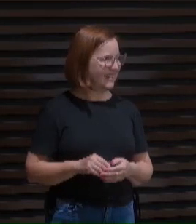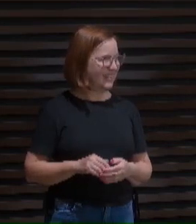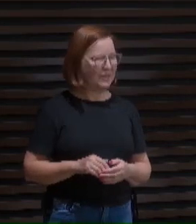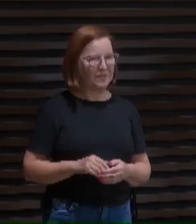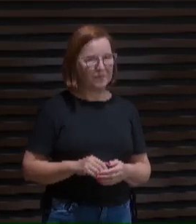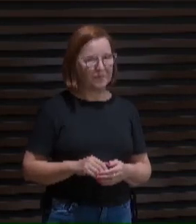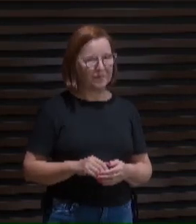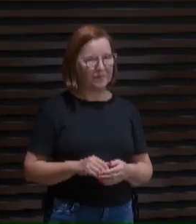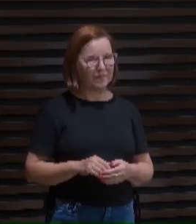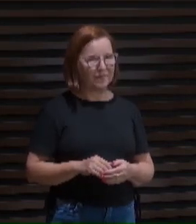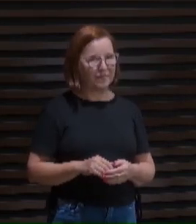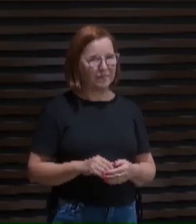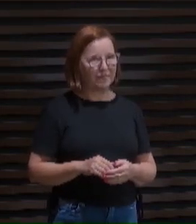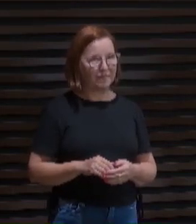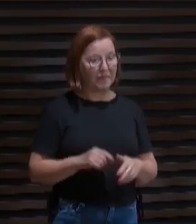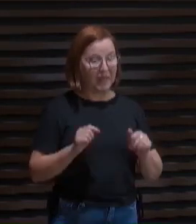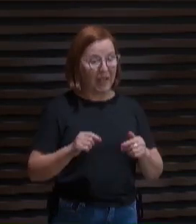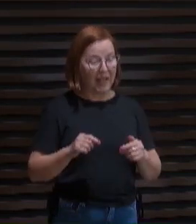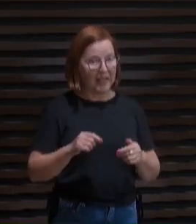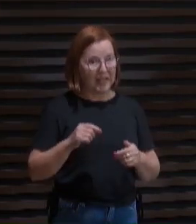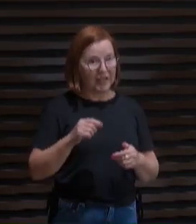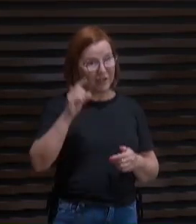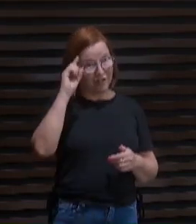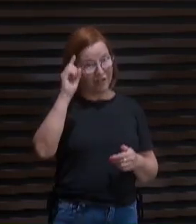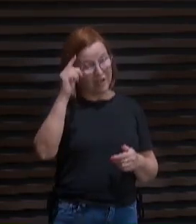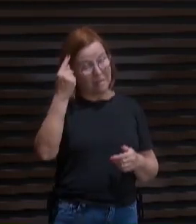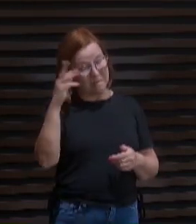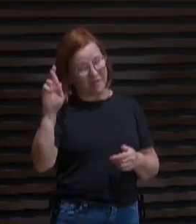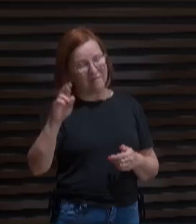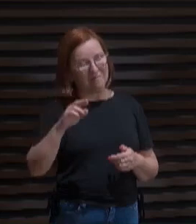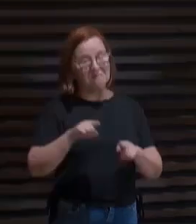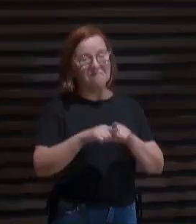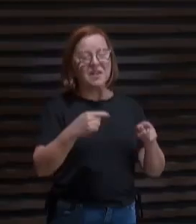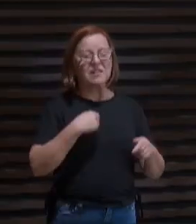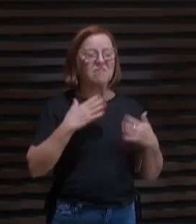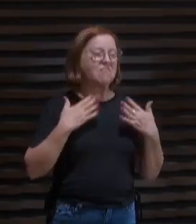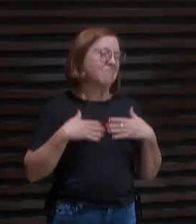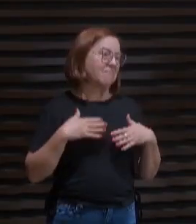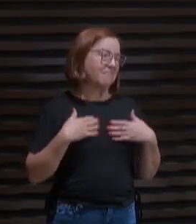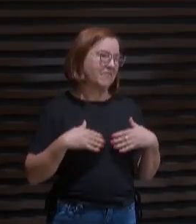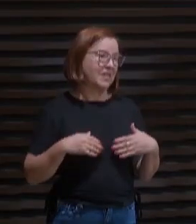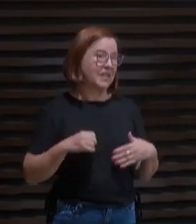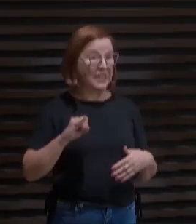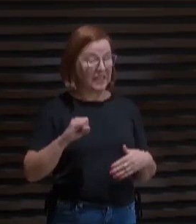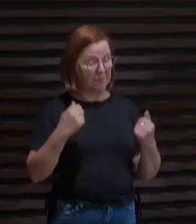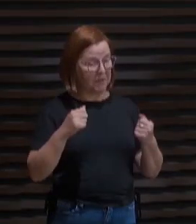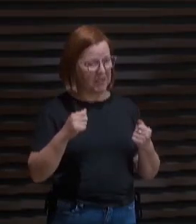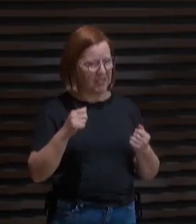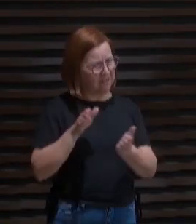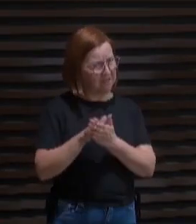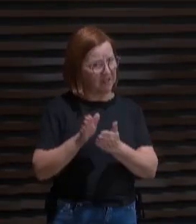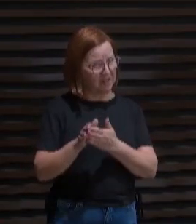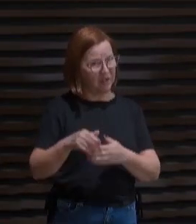O negócio vai ficar feio e vai, mas eu estou tranquilo, meu irmão. Se eu tiver que fugir, o Senhor vai